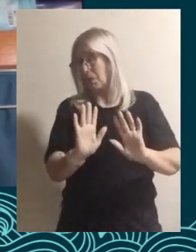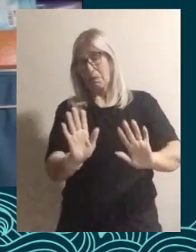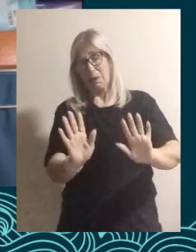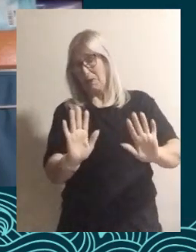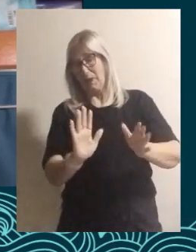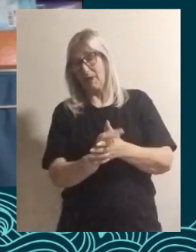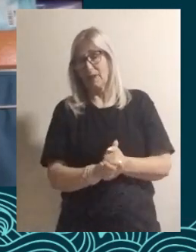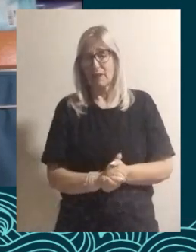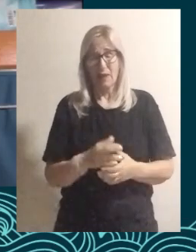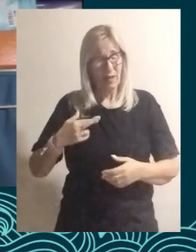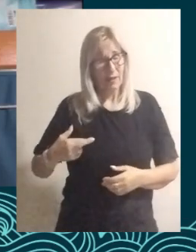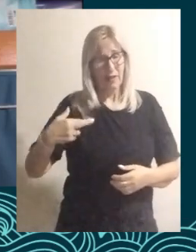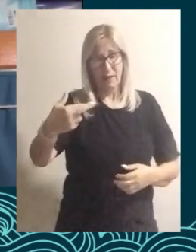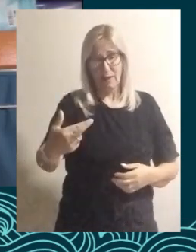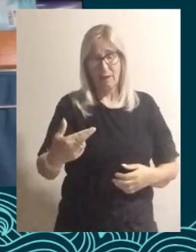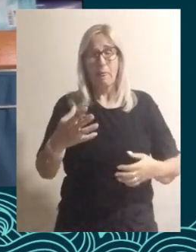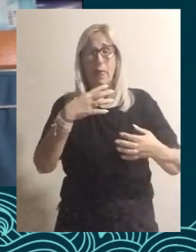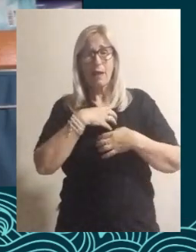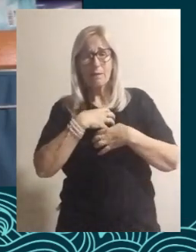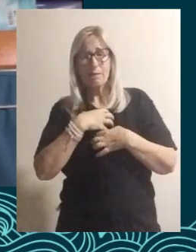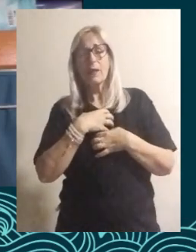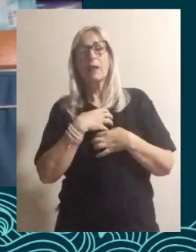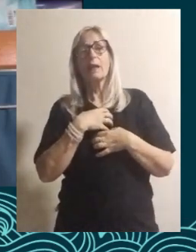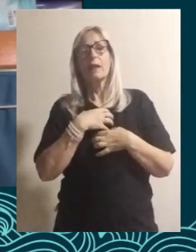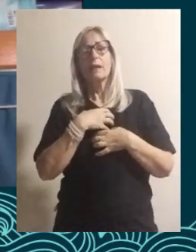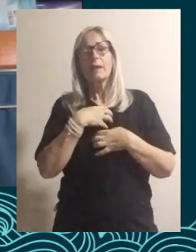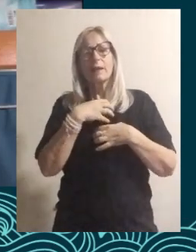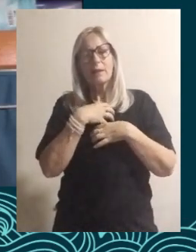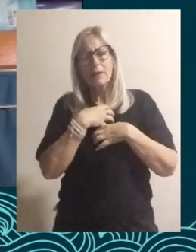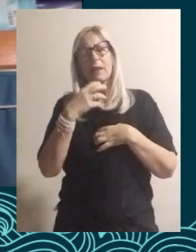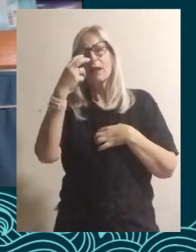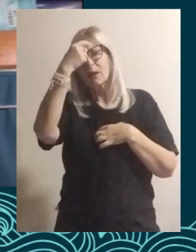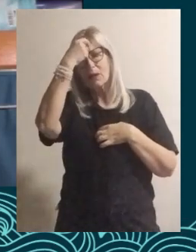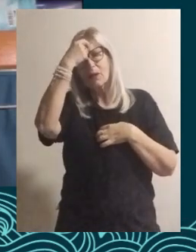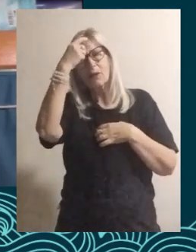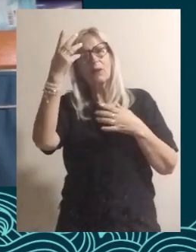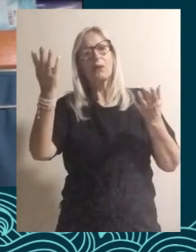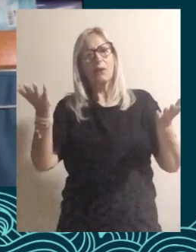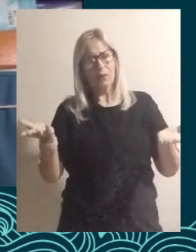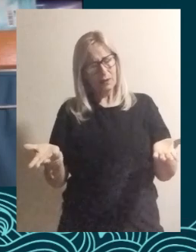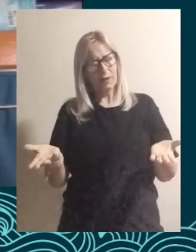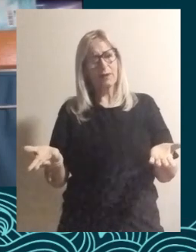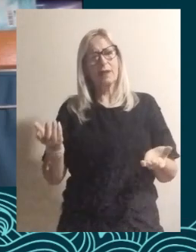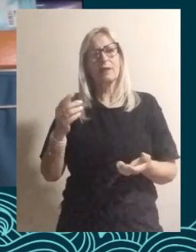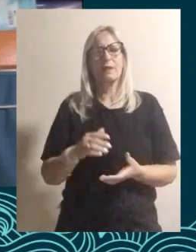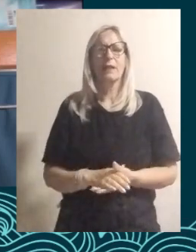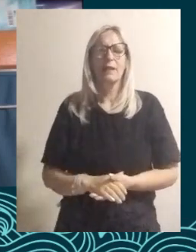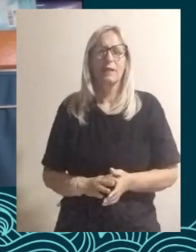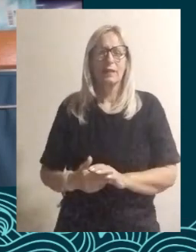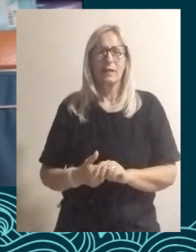espiritualidade que não é a da Bíblia, que não é a das religiões, que é a nossa própria espiritualidade com os